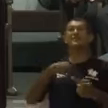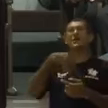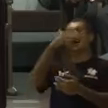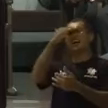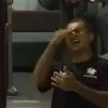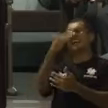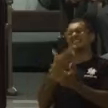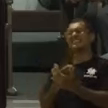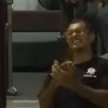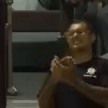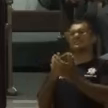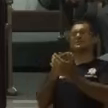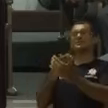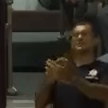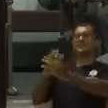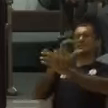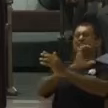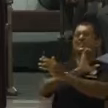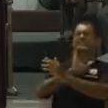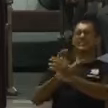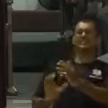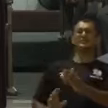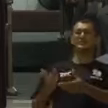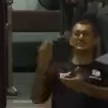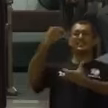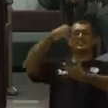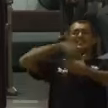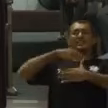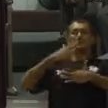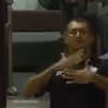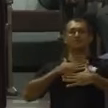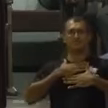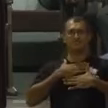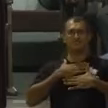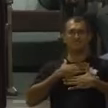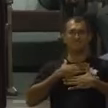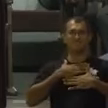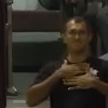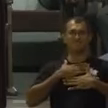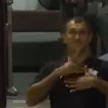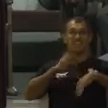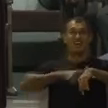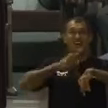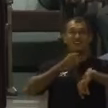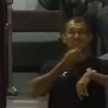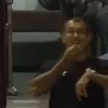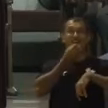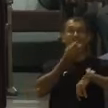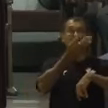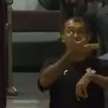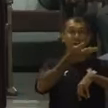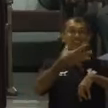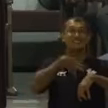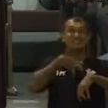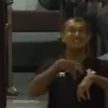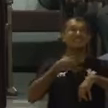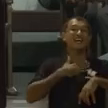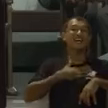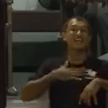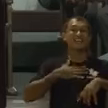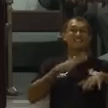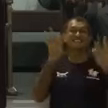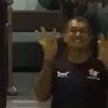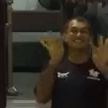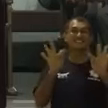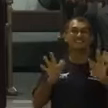está entronizado em mim. E aí ele, ao falar do seu contentamento, ele faz uma exposição